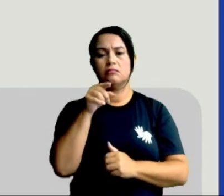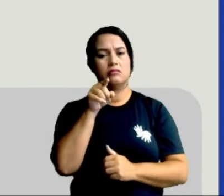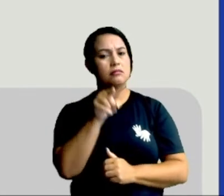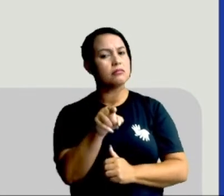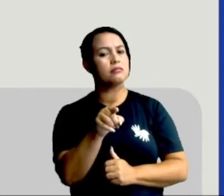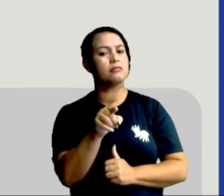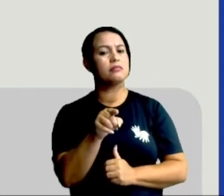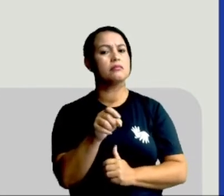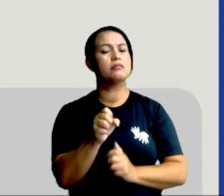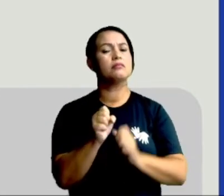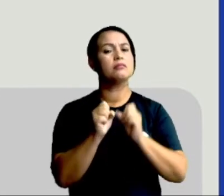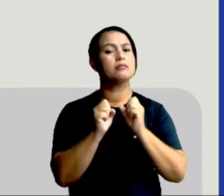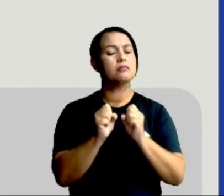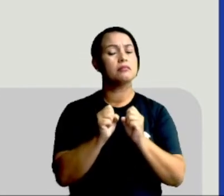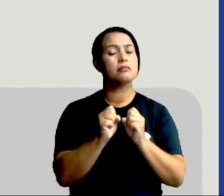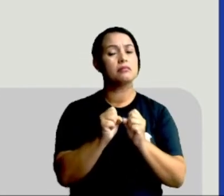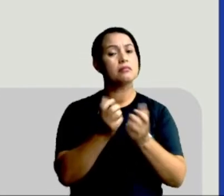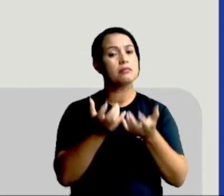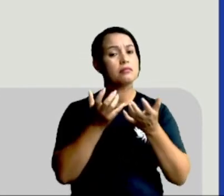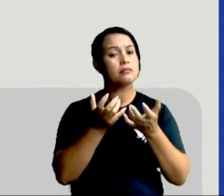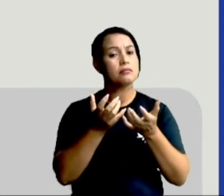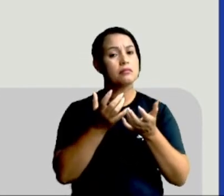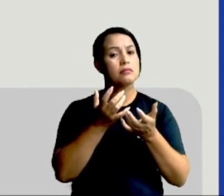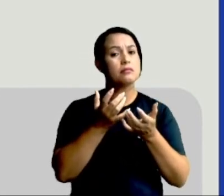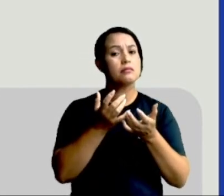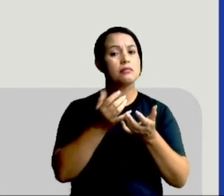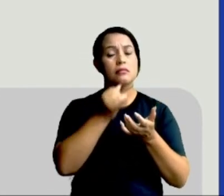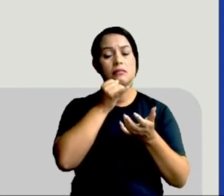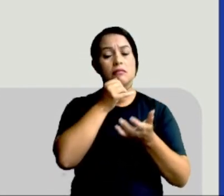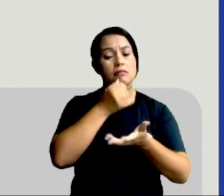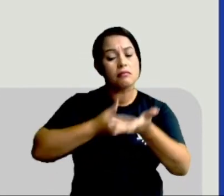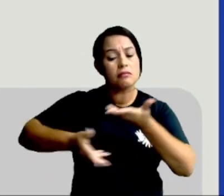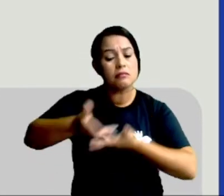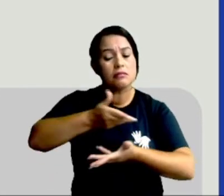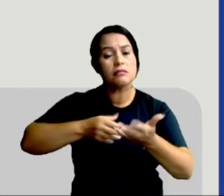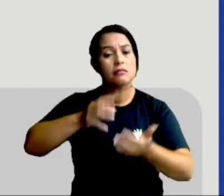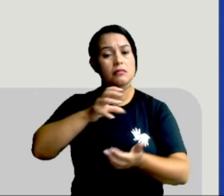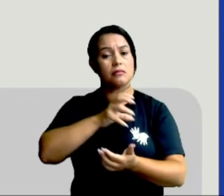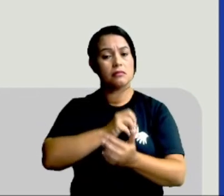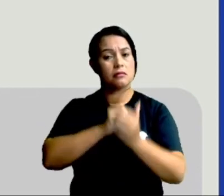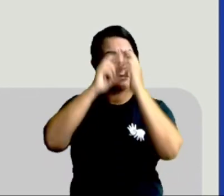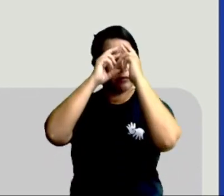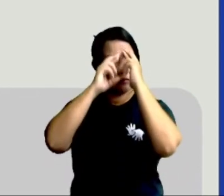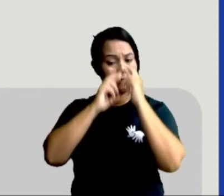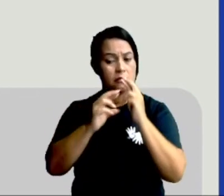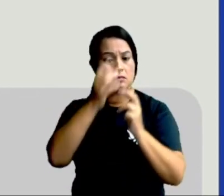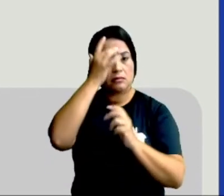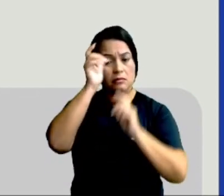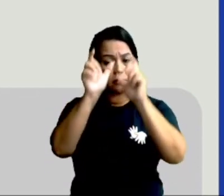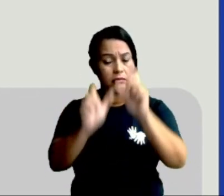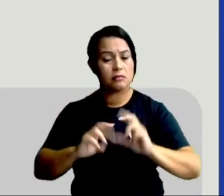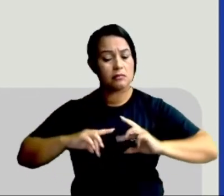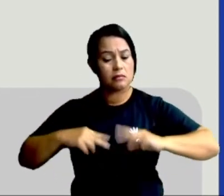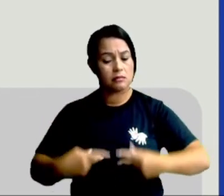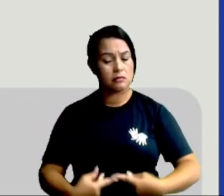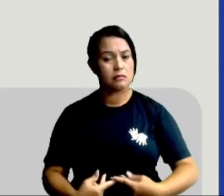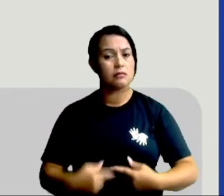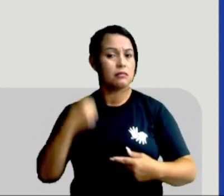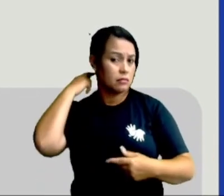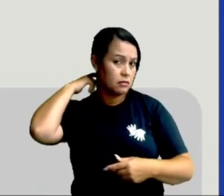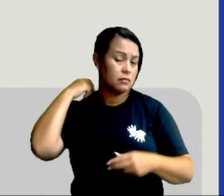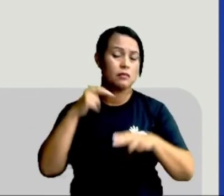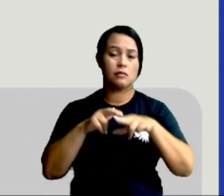que você quer o bem da humanidade e, portanto, precisa respeitar o credo das outras pessoas